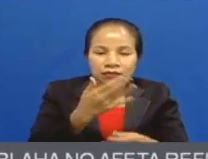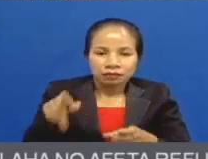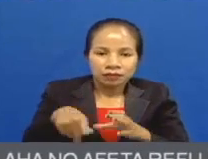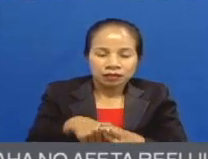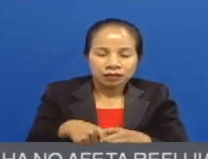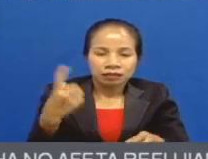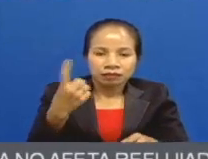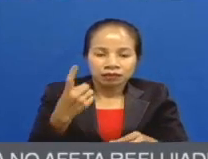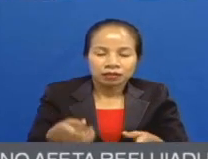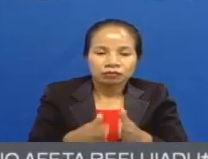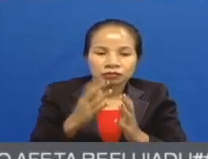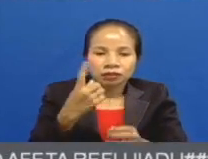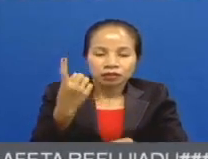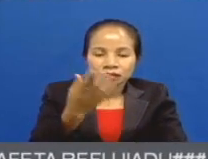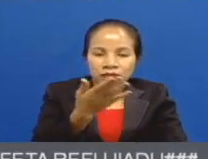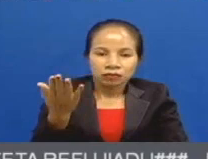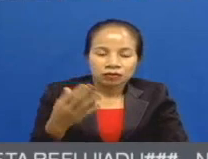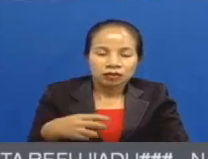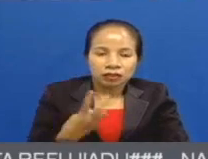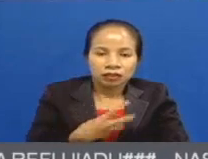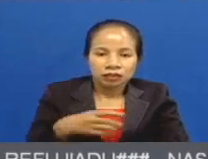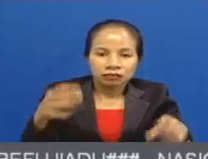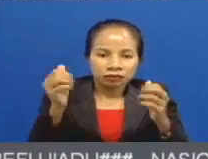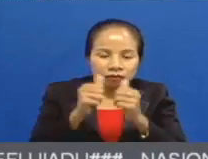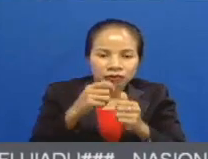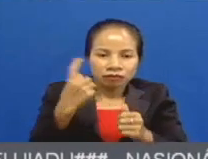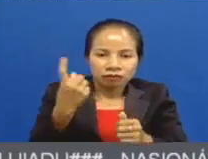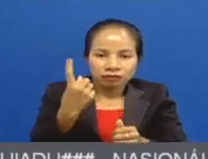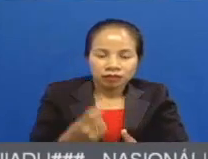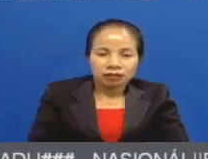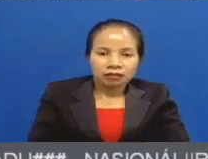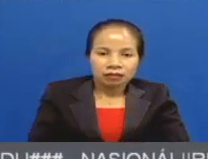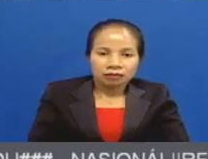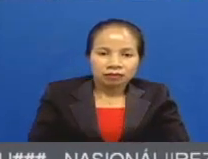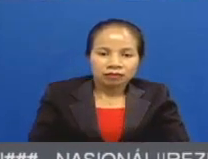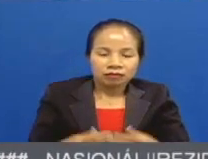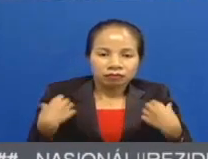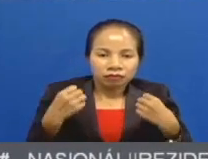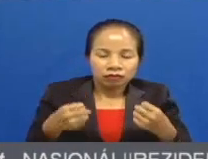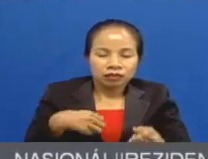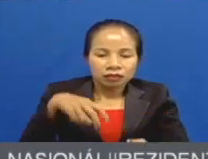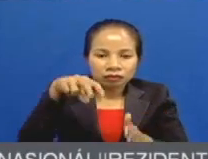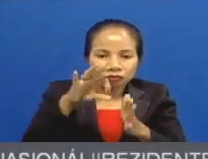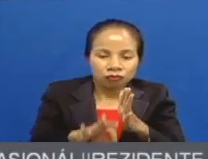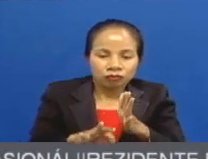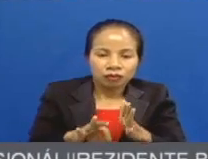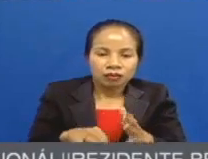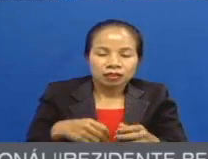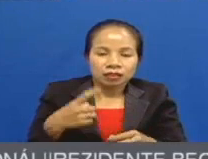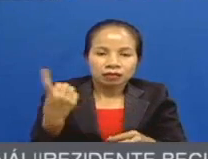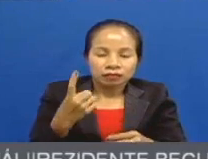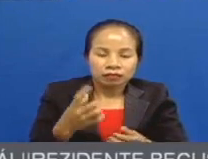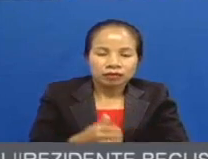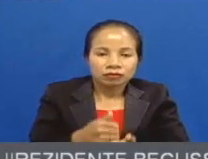a minha fatia, a minha fatia, a tu ita serviço a muito na fatia. Força nebe, ma kita cura ti honane, ita